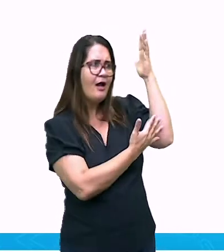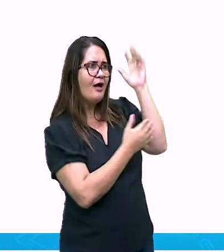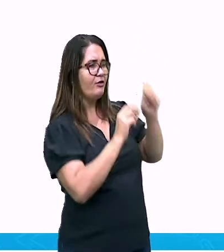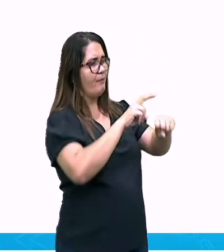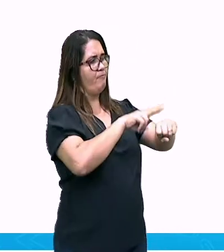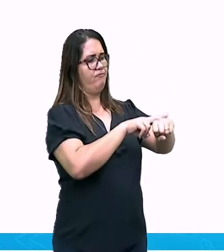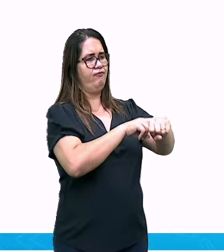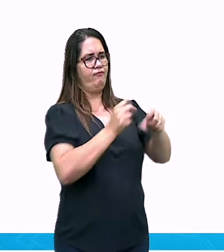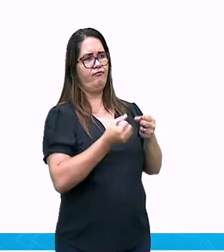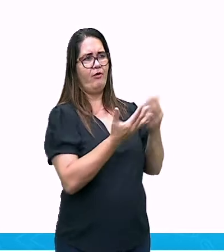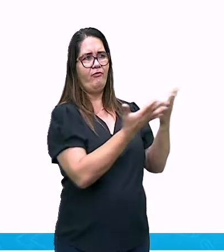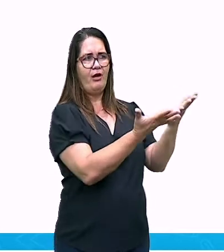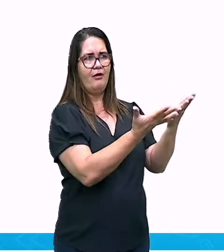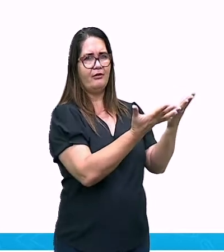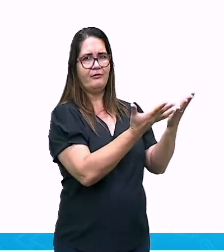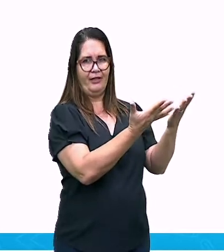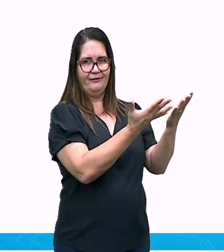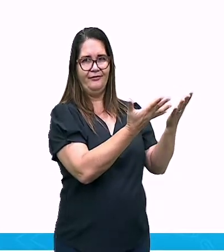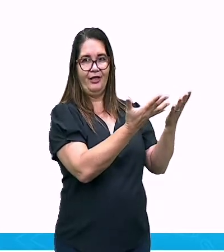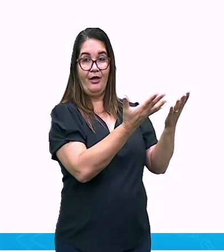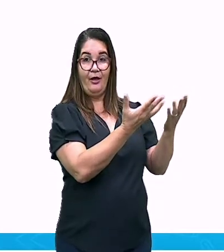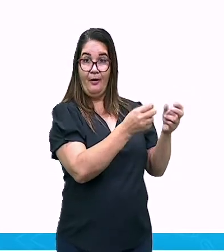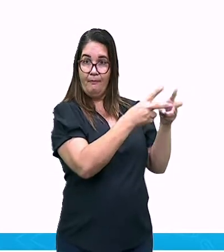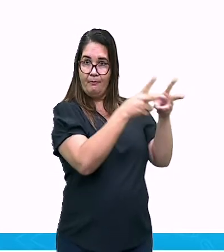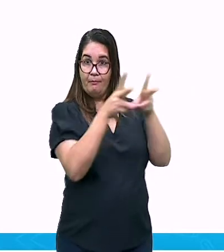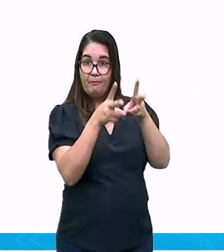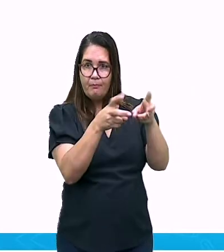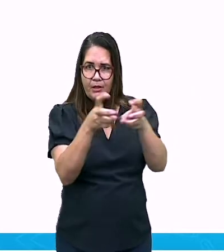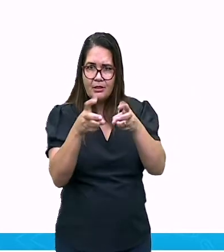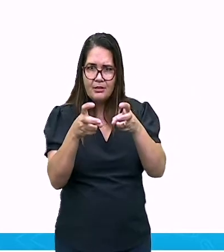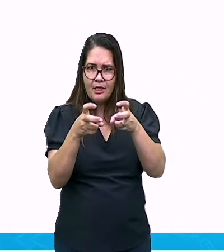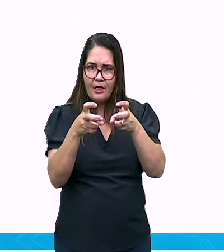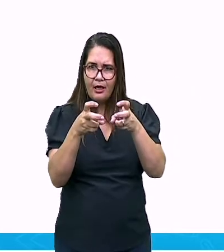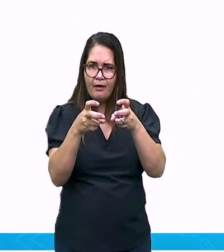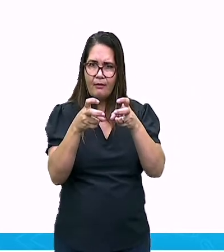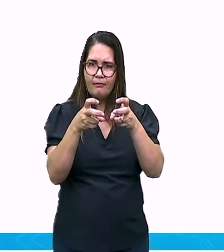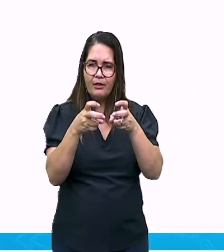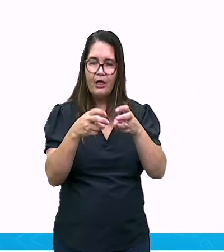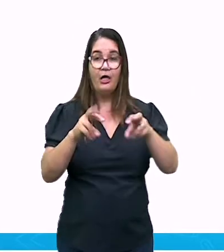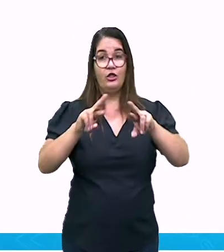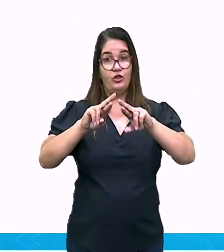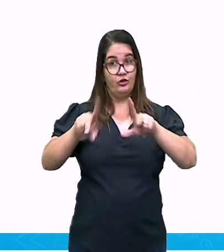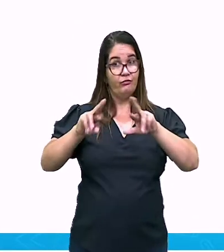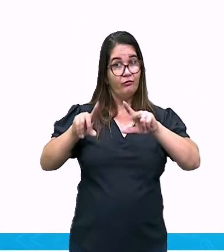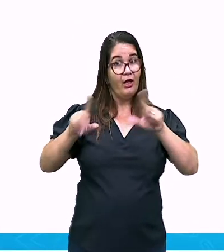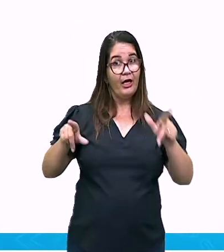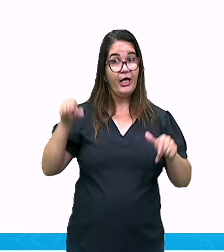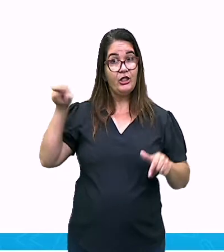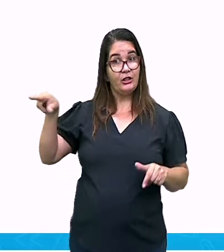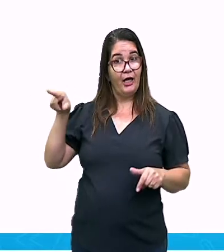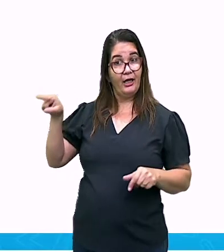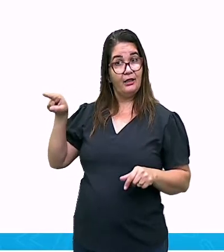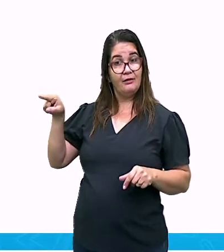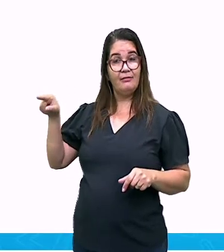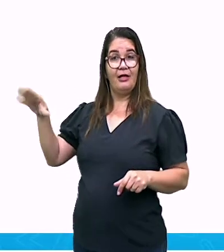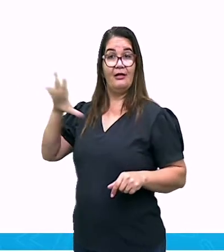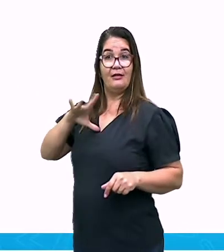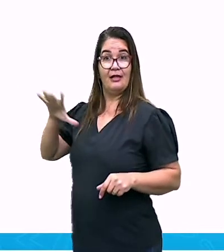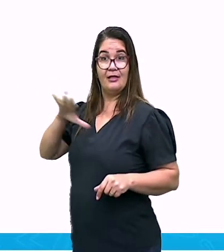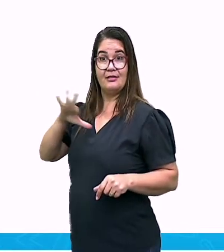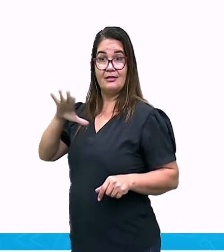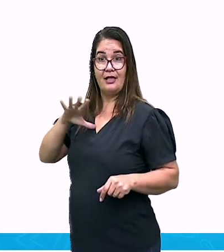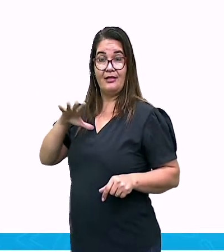diferente do campo, da cidade que nós vimos anteriormente, da zona urbana, nós vemos aqui uma